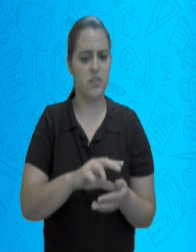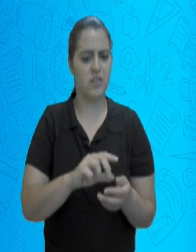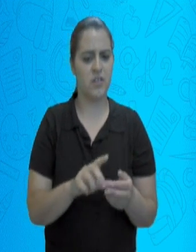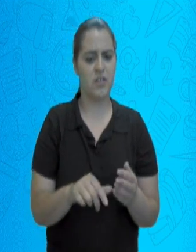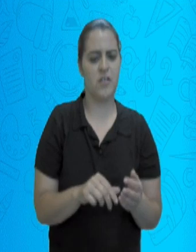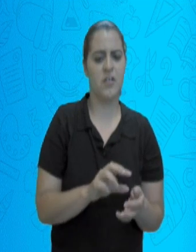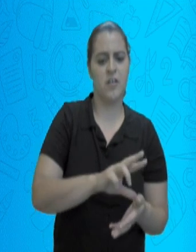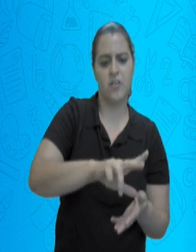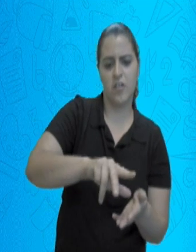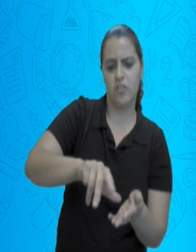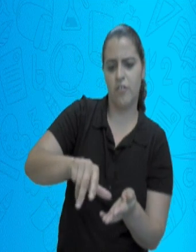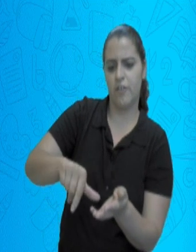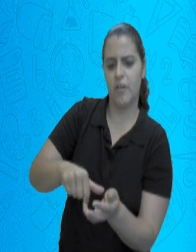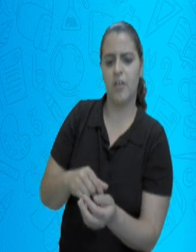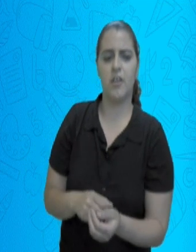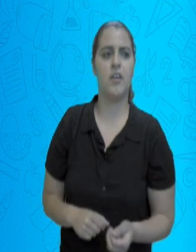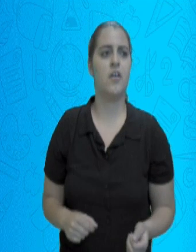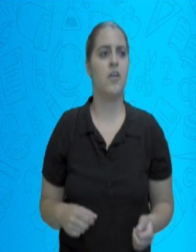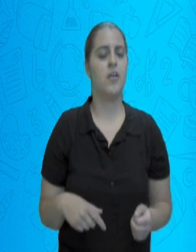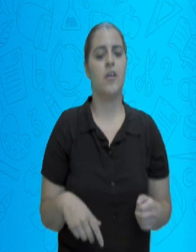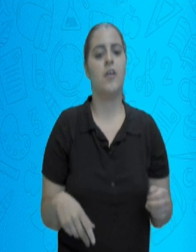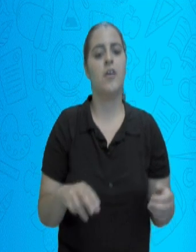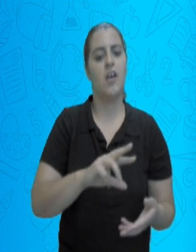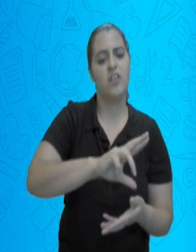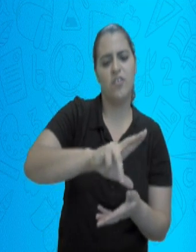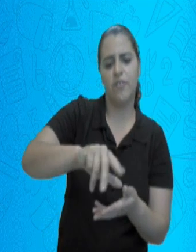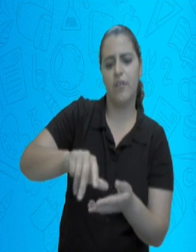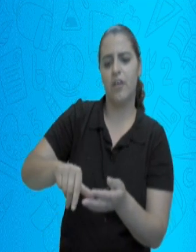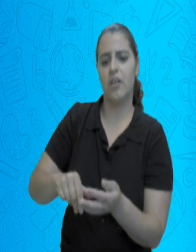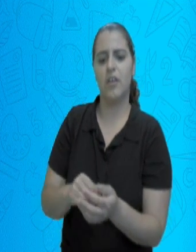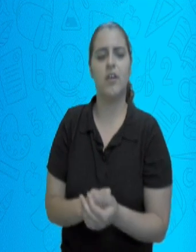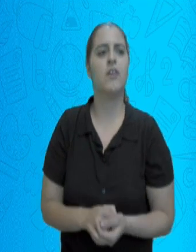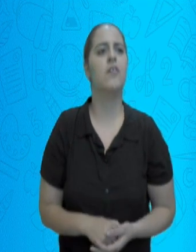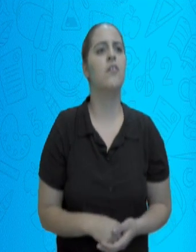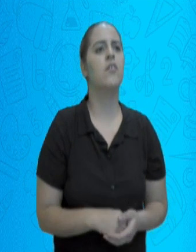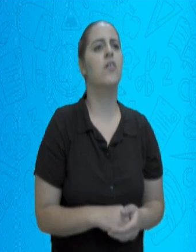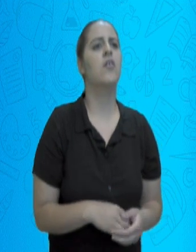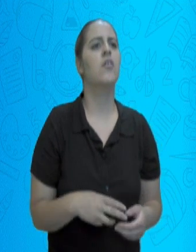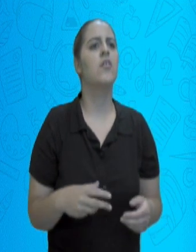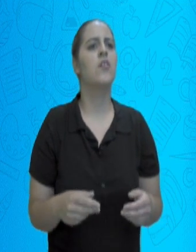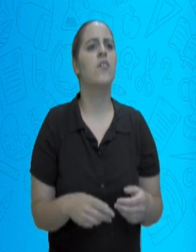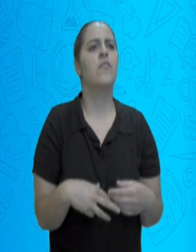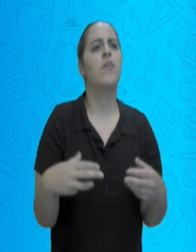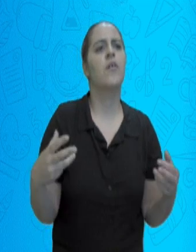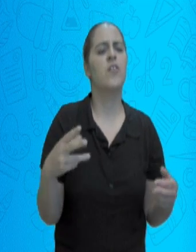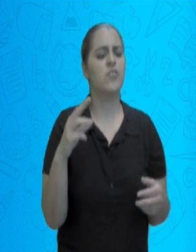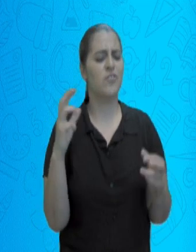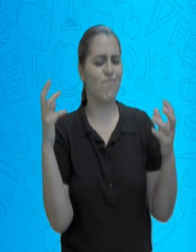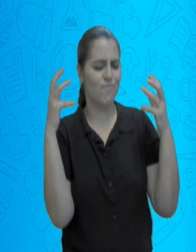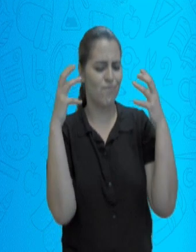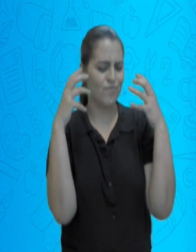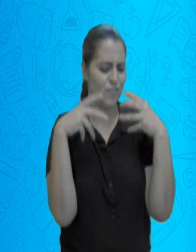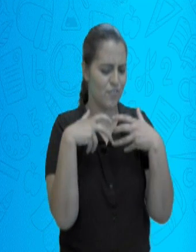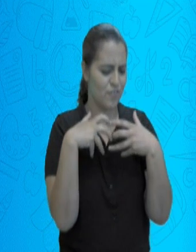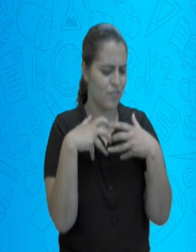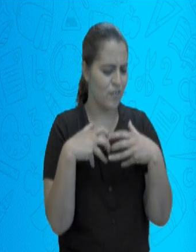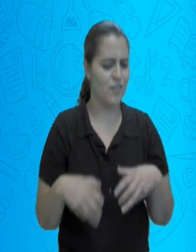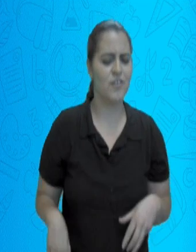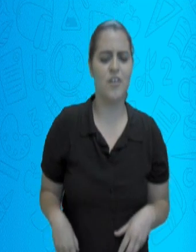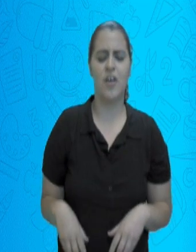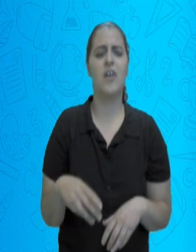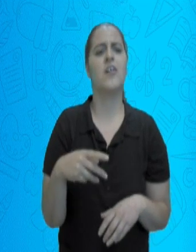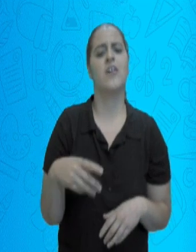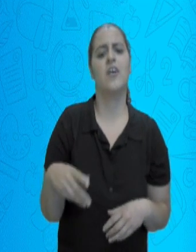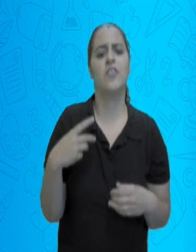entanto, cada uma tem o seu próprio significado. Então, o que que acontece? Às vezes a gente confunde, a gente acha que